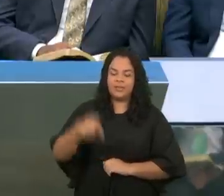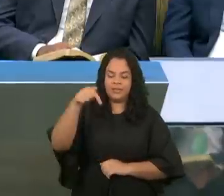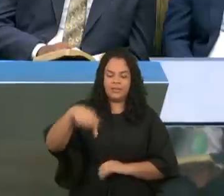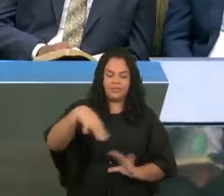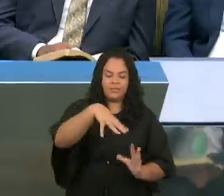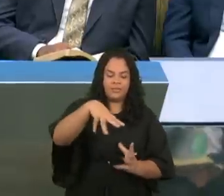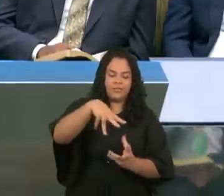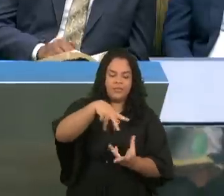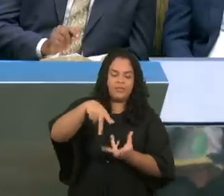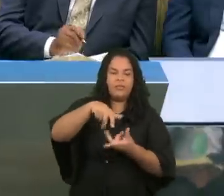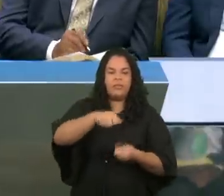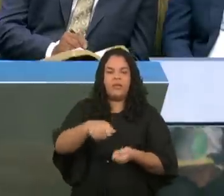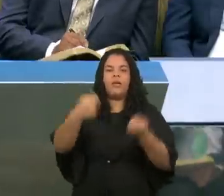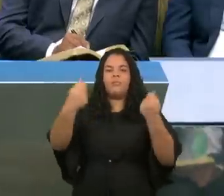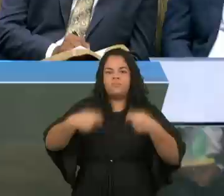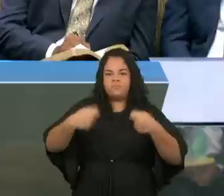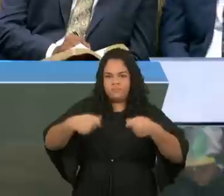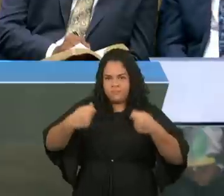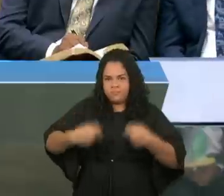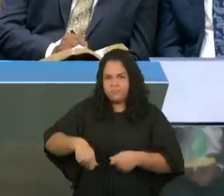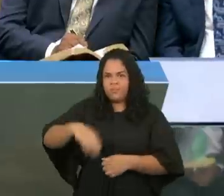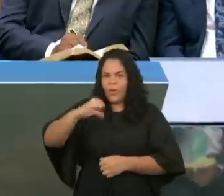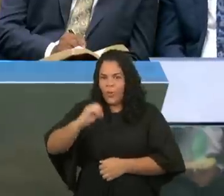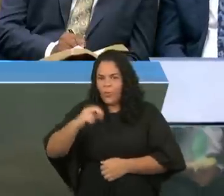uma concentração de 25%,